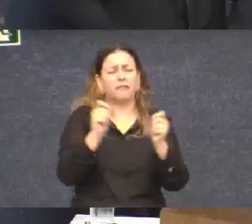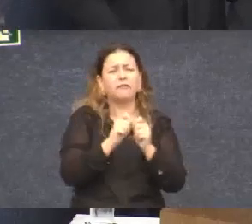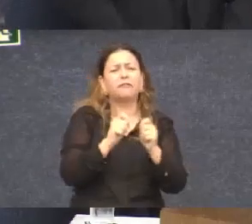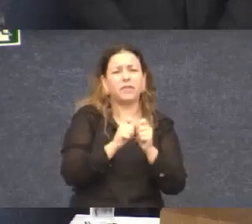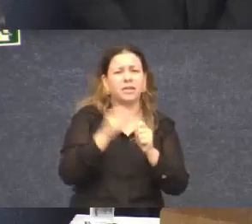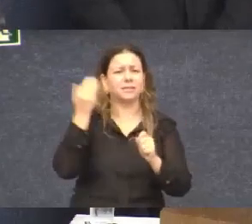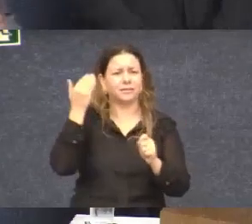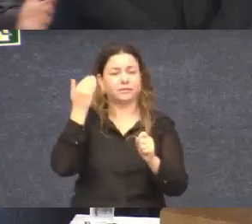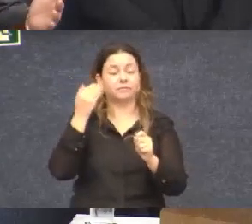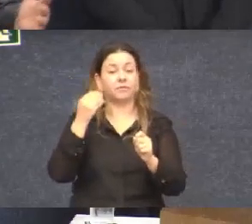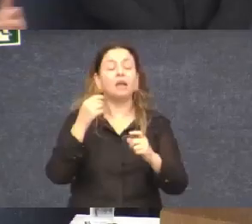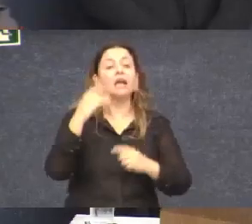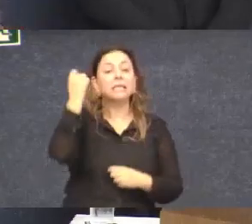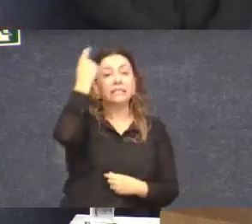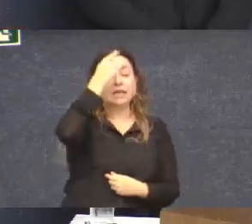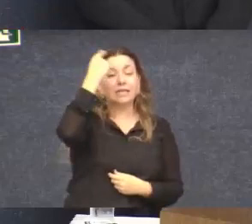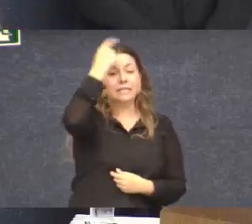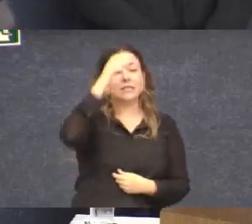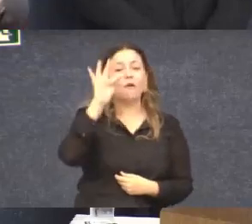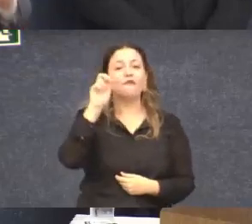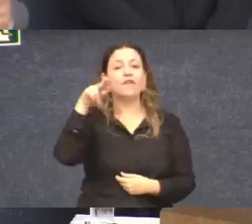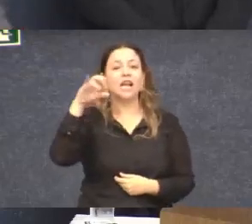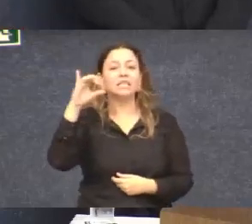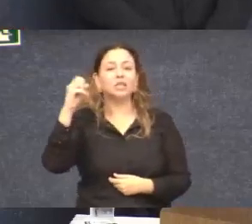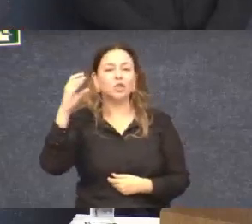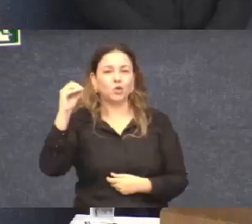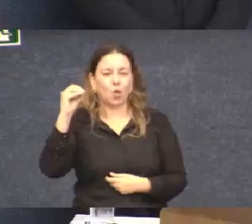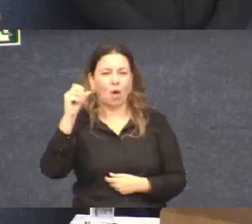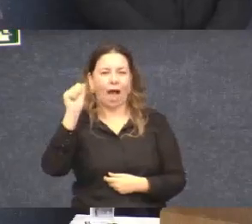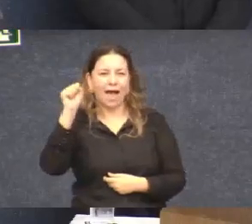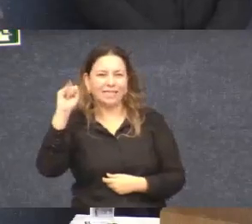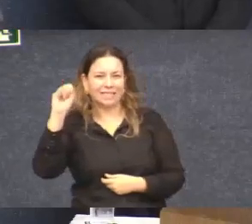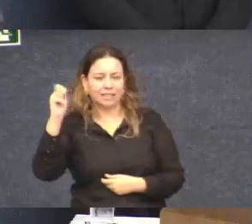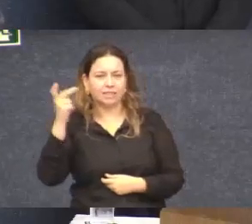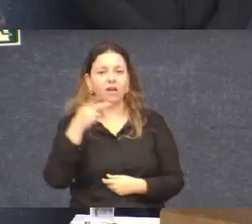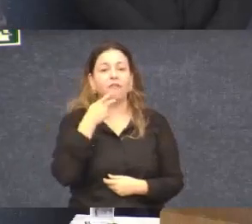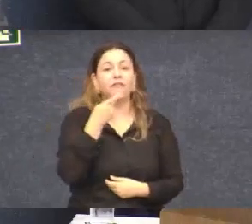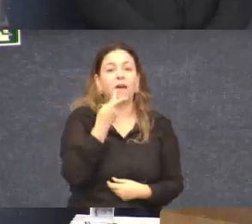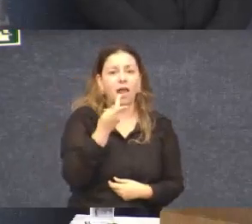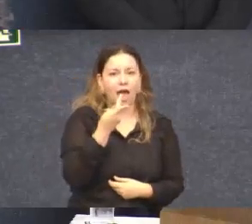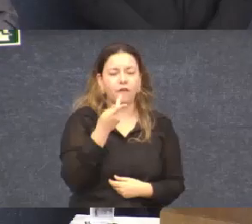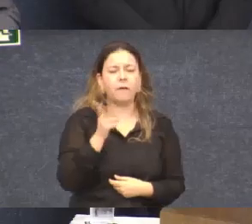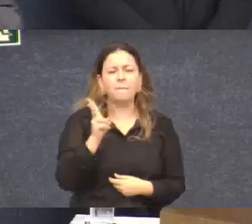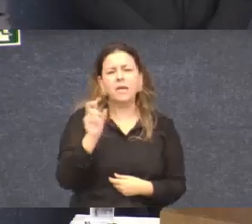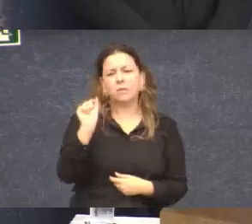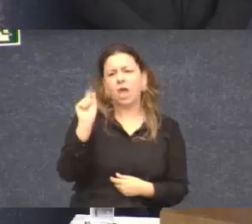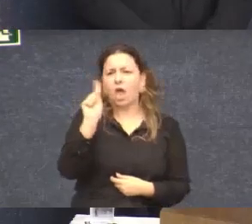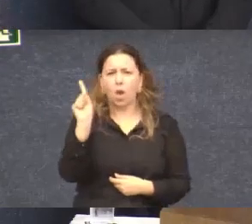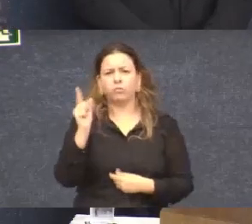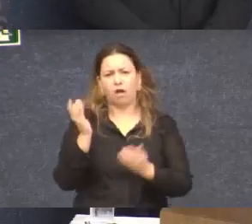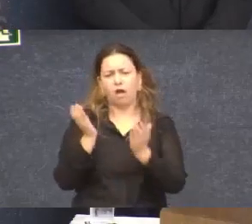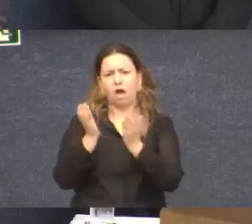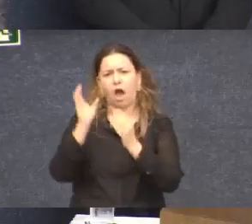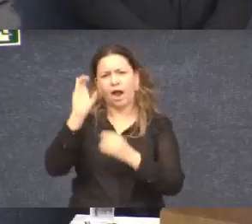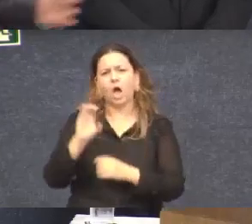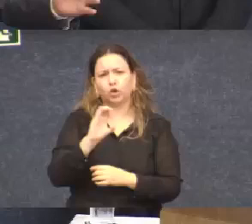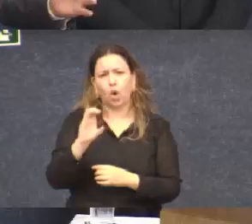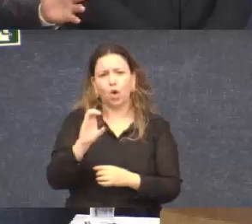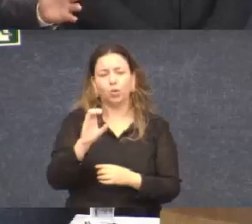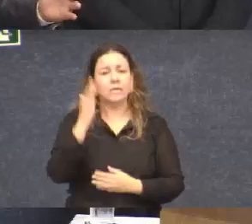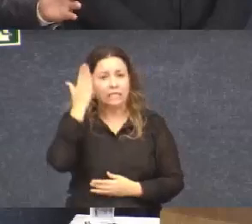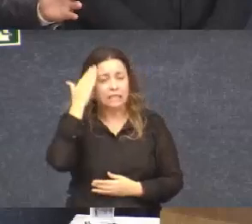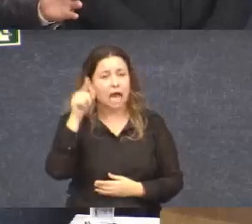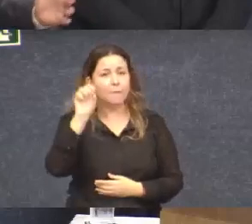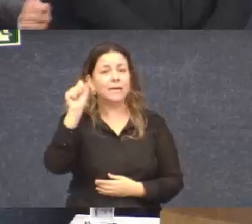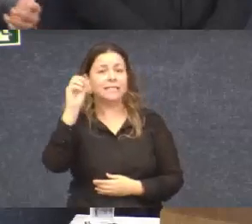São Francisco de Assis, todos conhecem, mesmo aqueles que não congregam na Igreja Católica, sabem que São Francisco foi